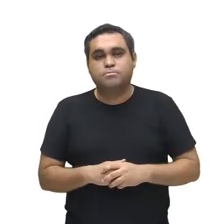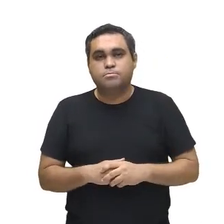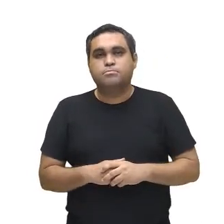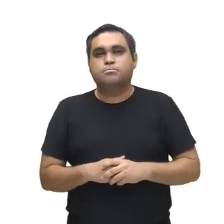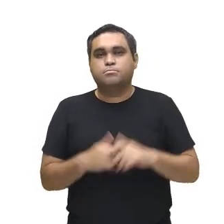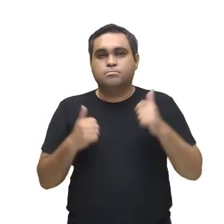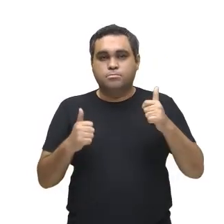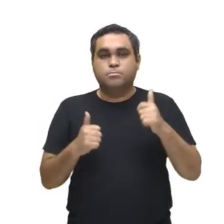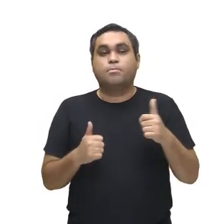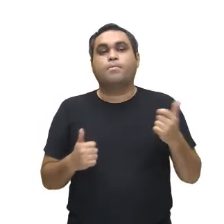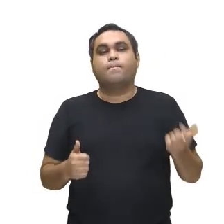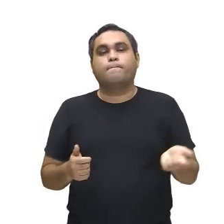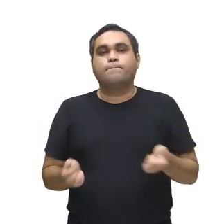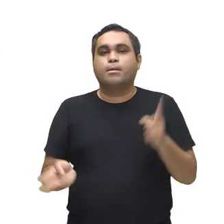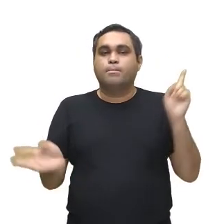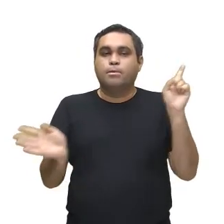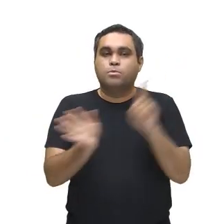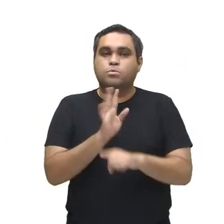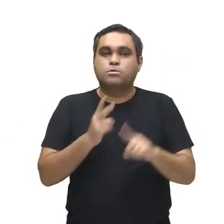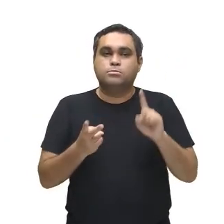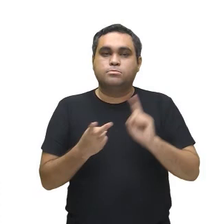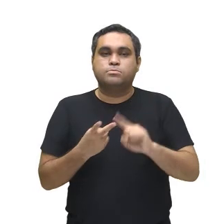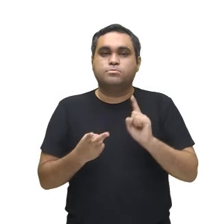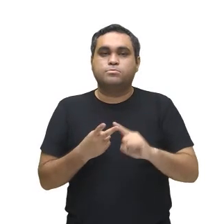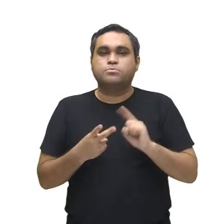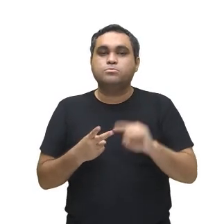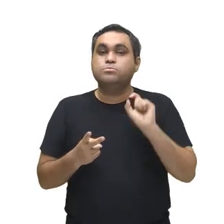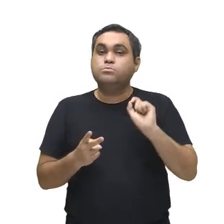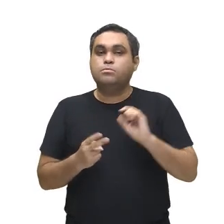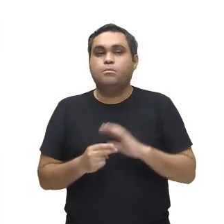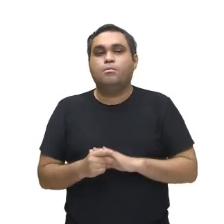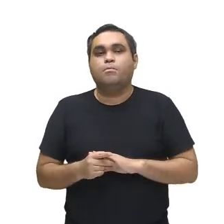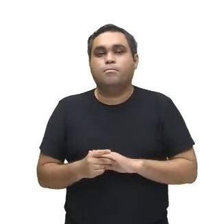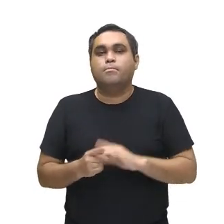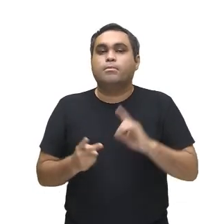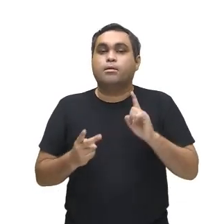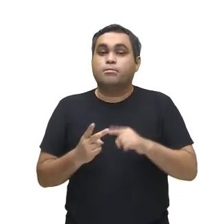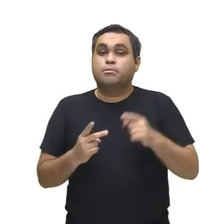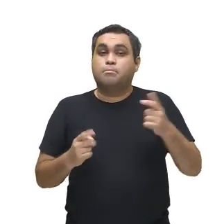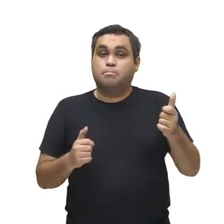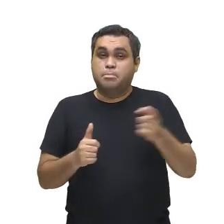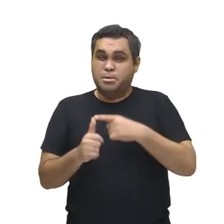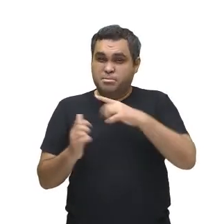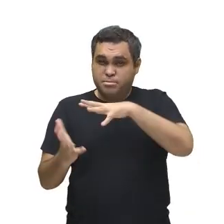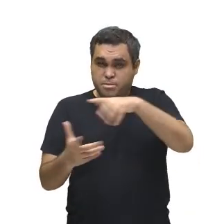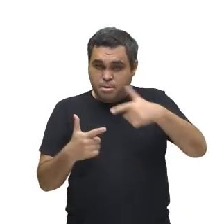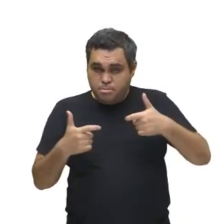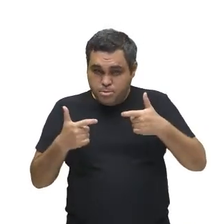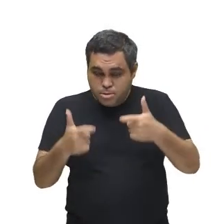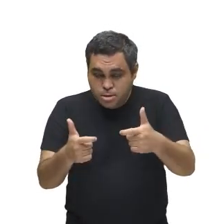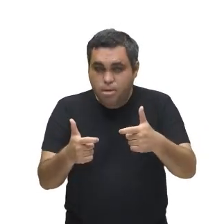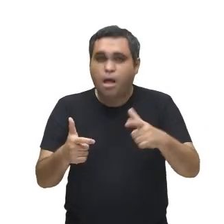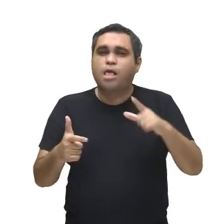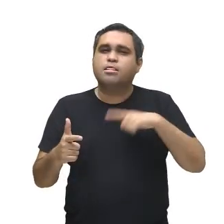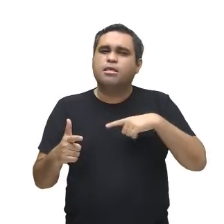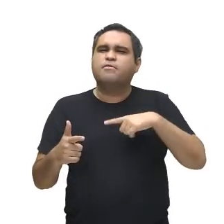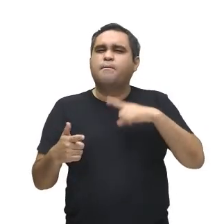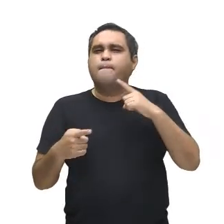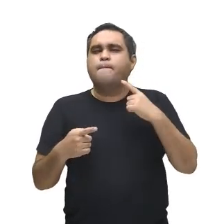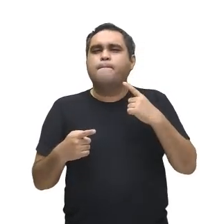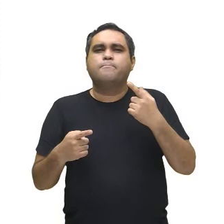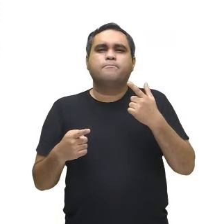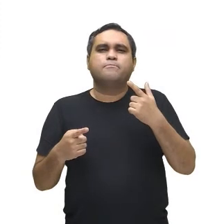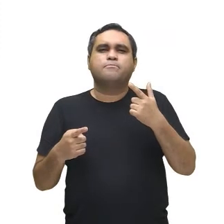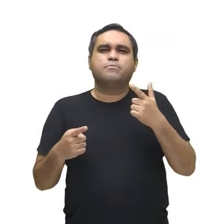correta. A segunda questão diz o seguinte para a gente: a Primeira Guerra Mundial teve várias motivações ligadas ao interesse